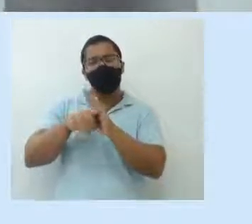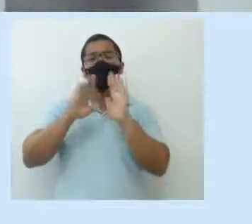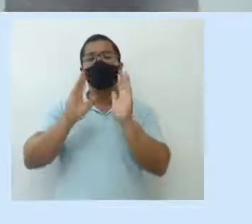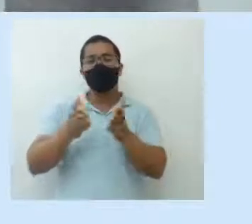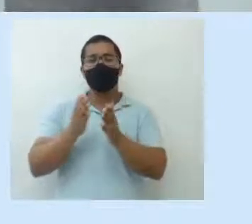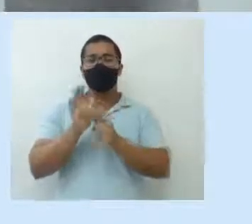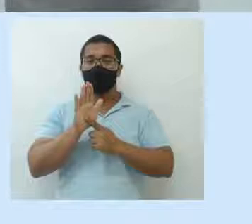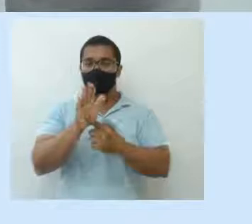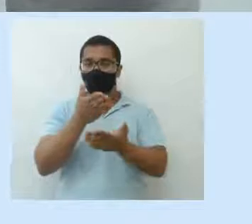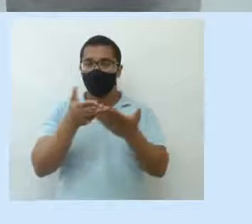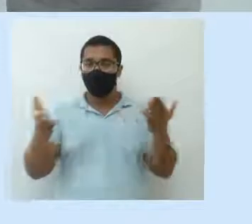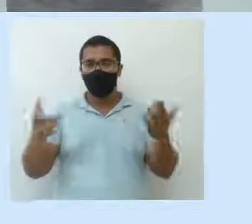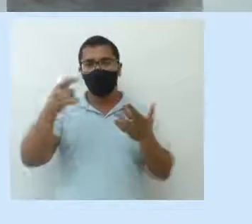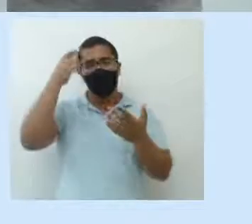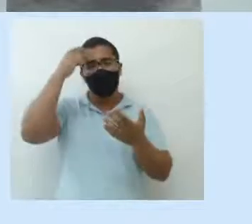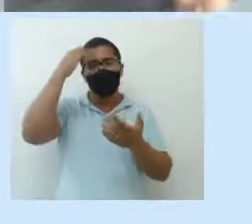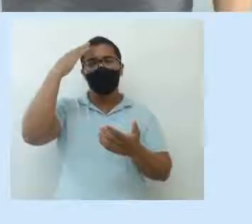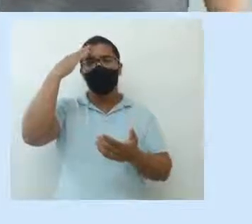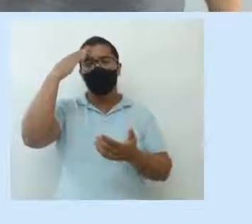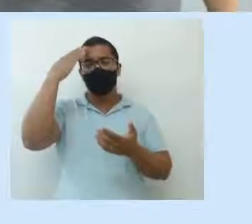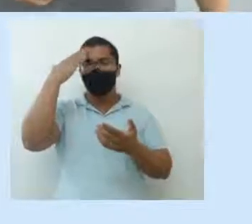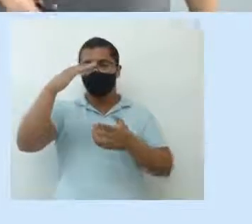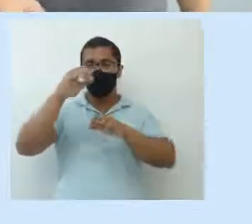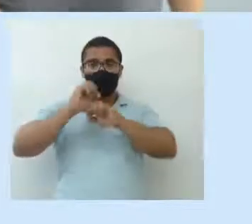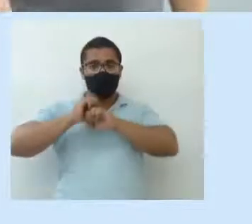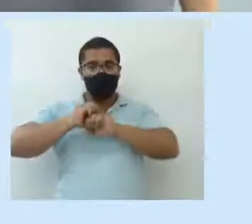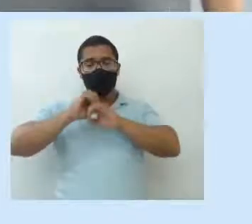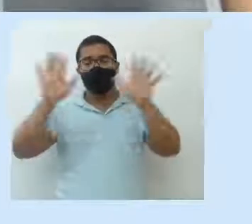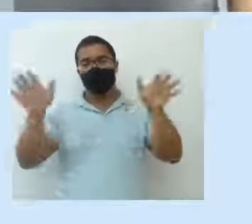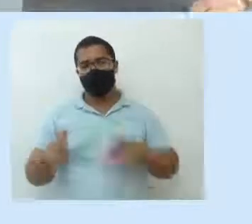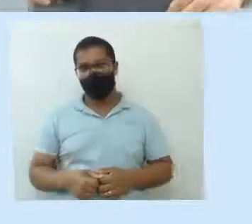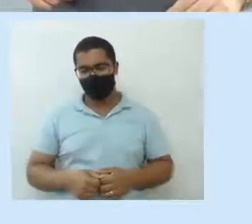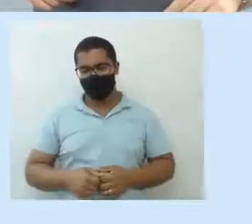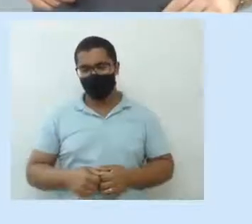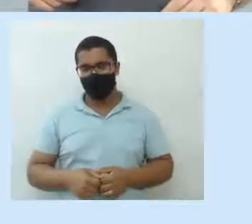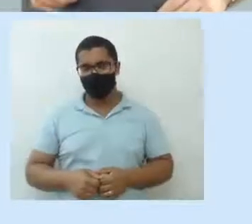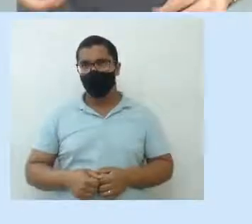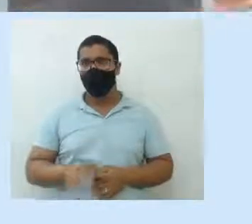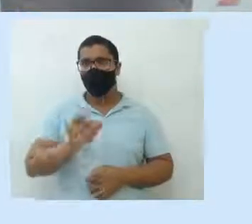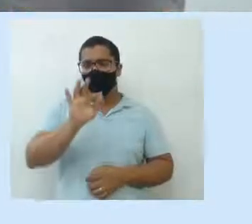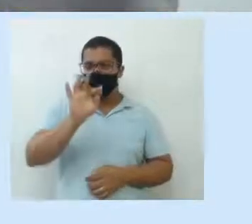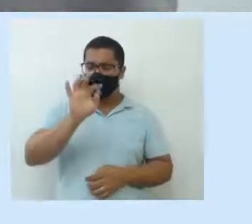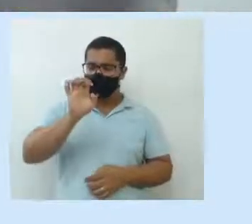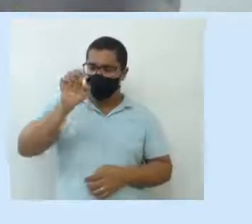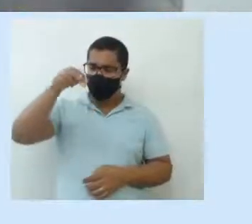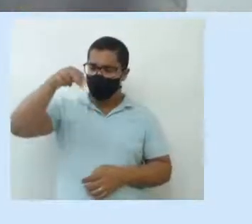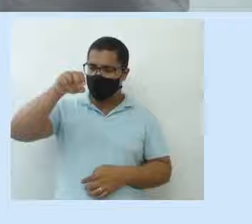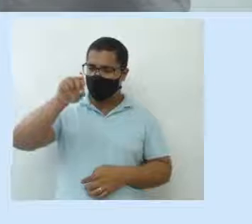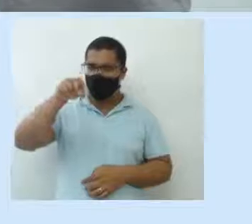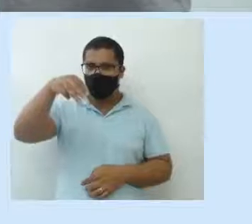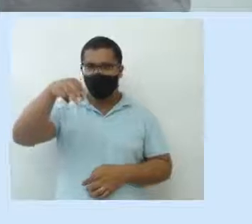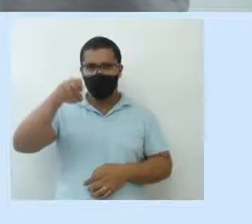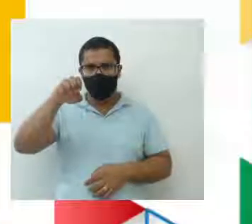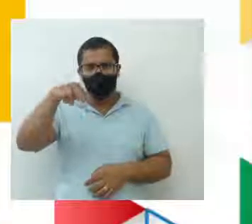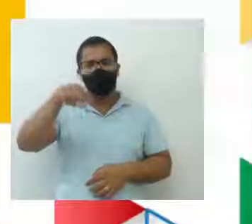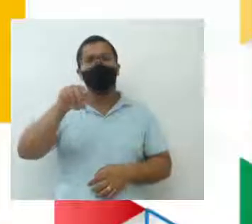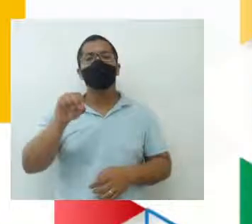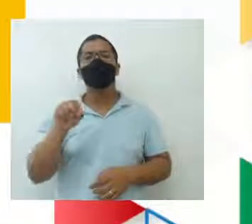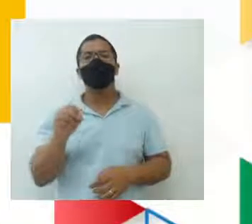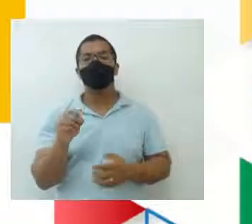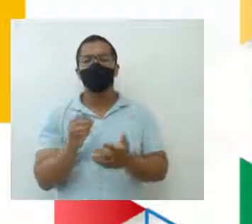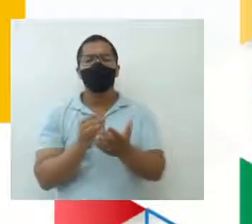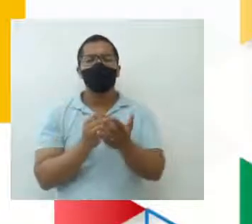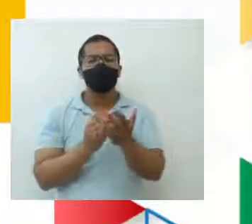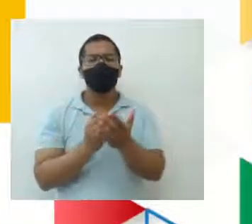do senso comum. Entender. Vamos ver aqui. Fenômeno. A palavra fenômeno tem origem na